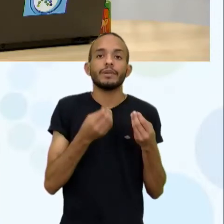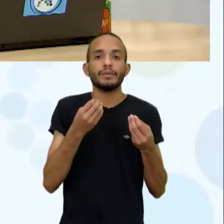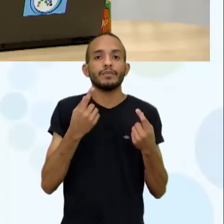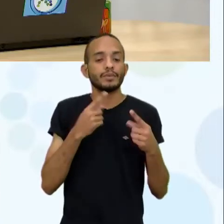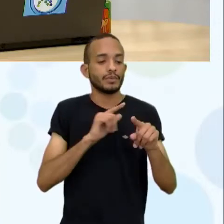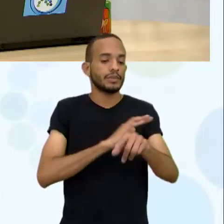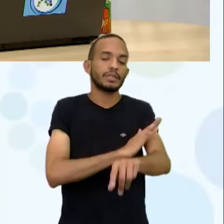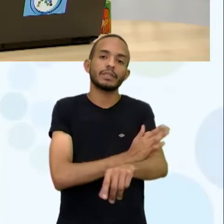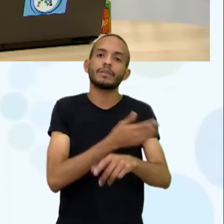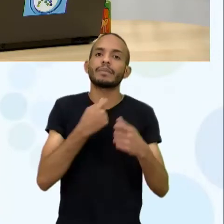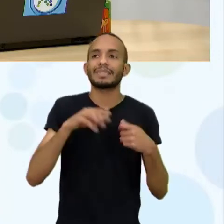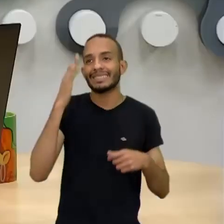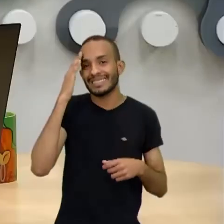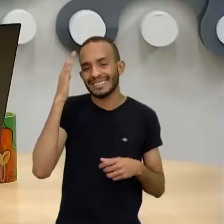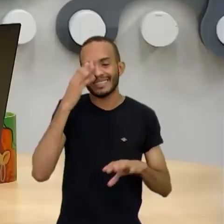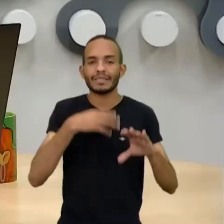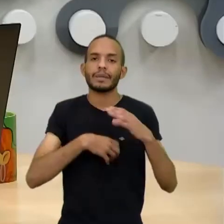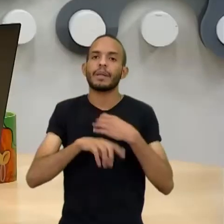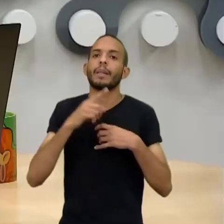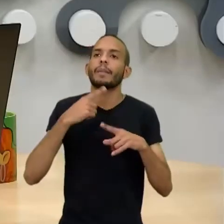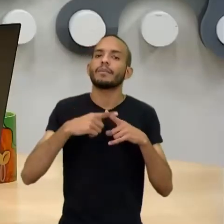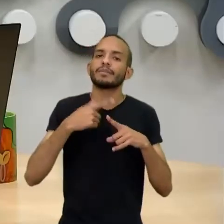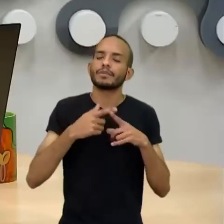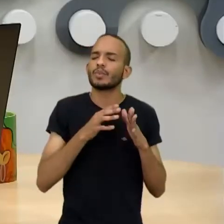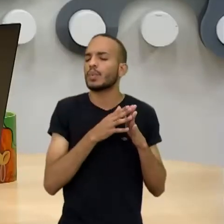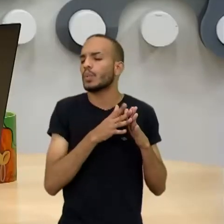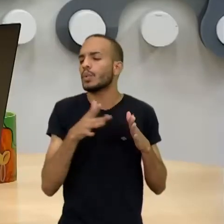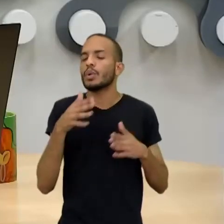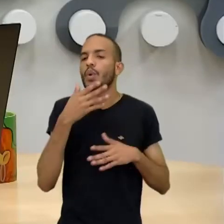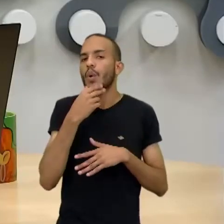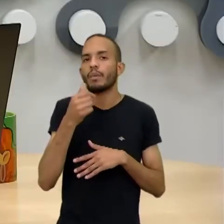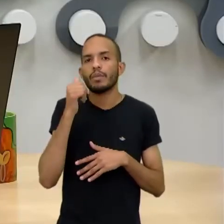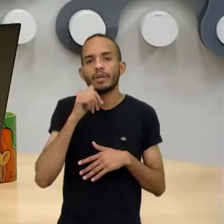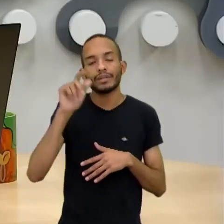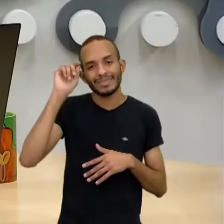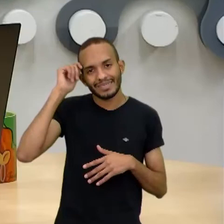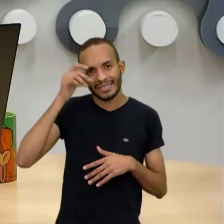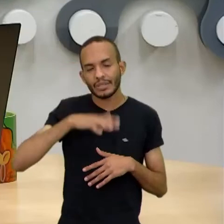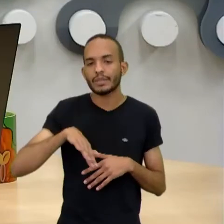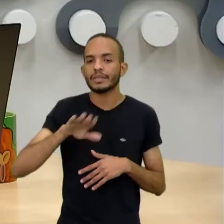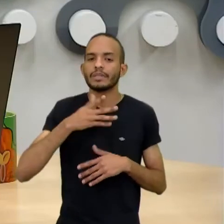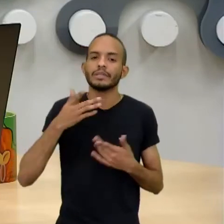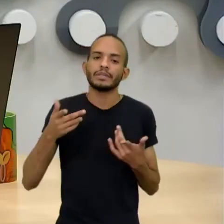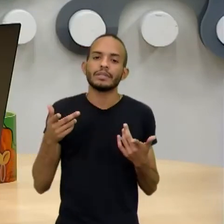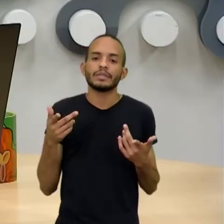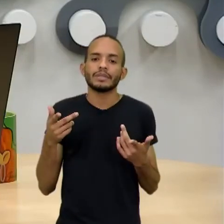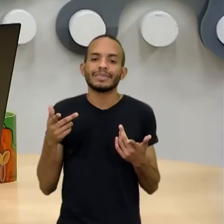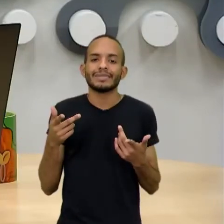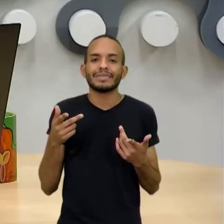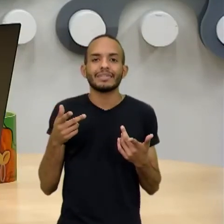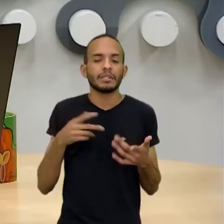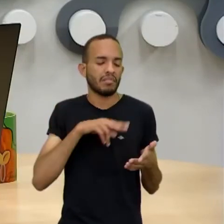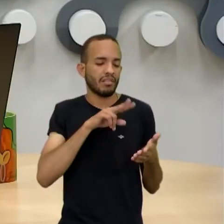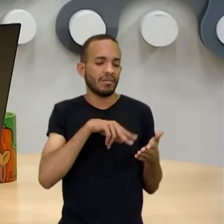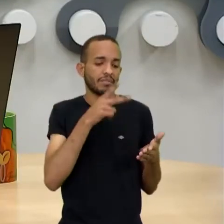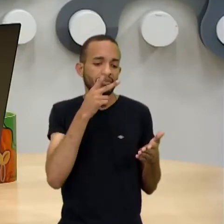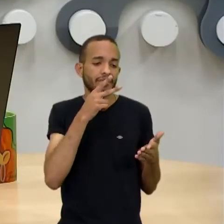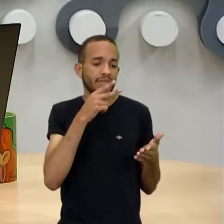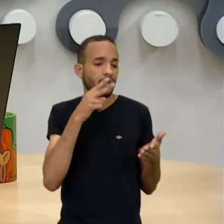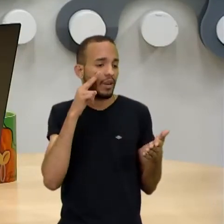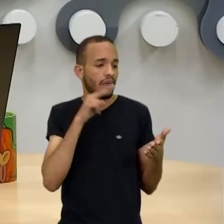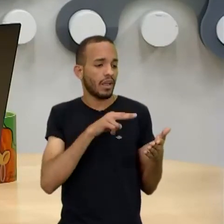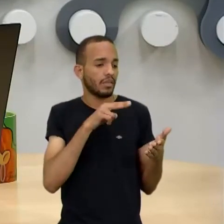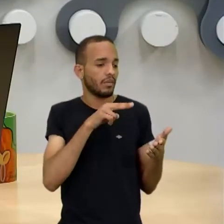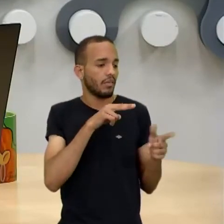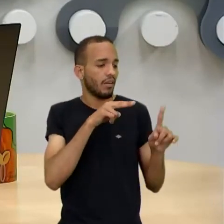gente precisa entendê-los, porque durante muito tempo, homens e mulheres negros eles foram lidos como objetos. E a